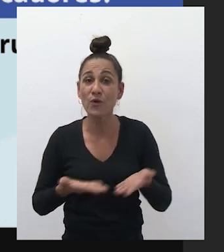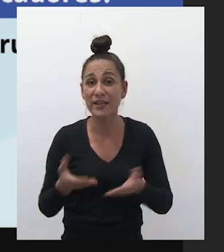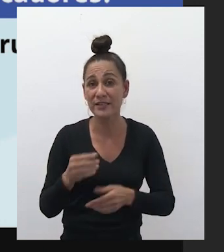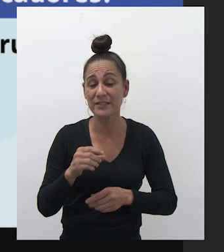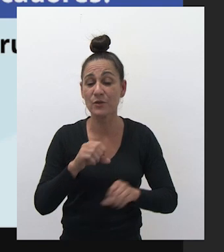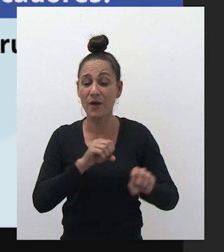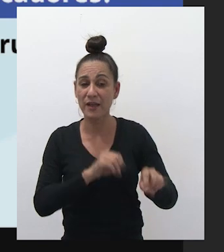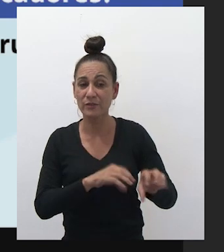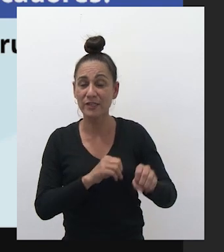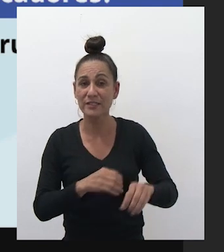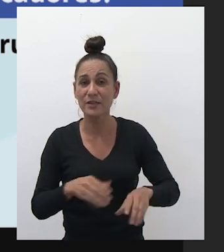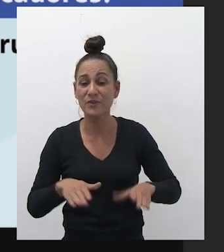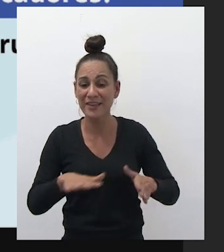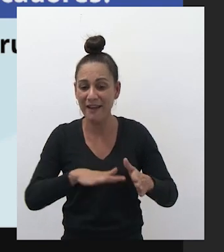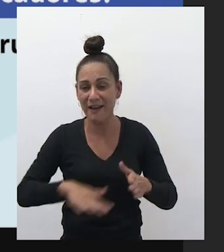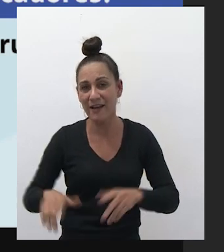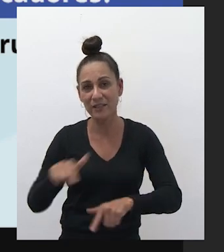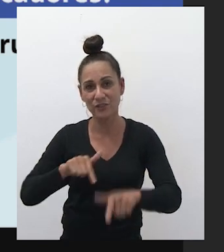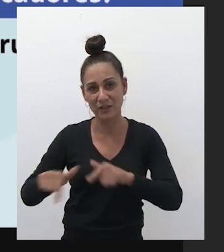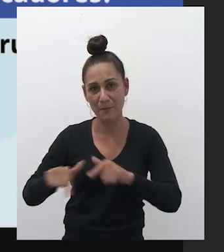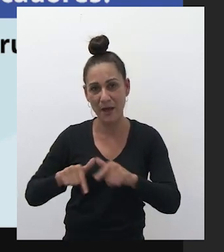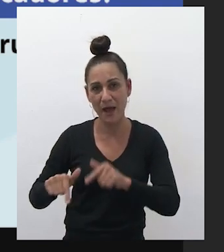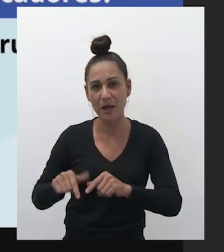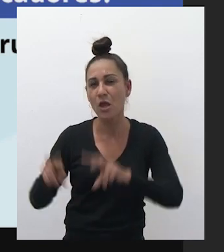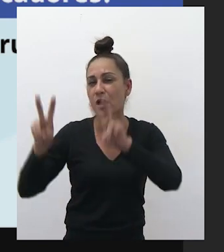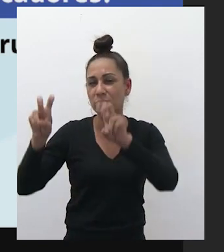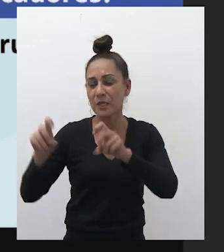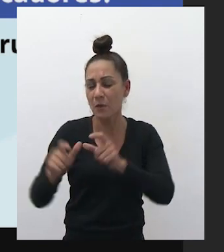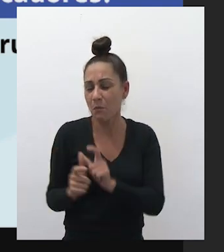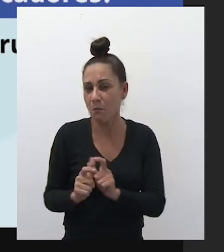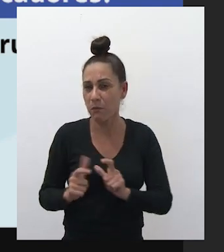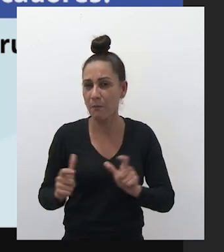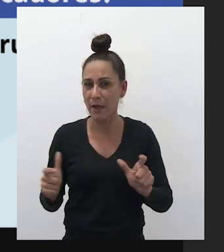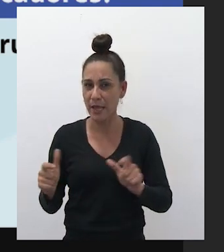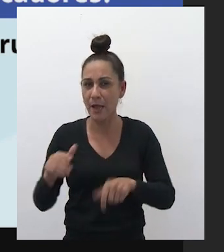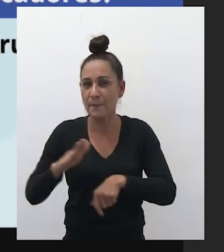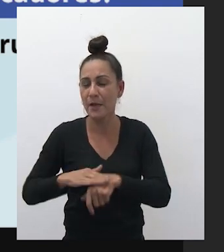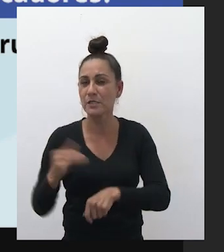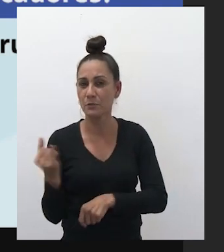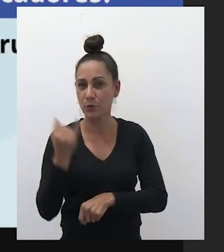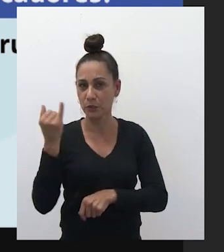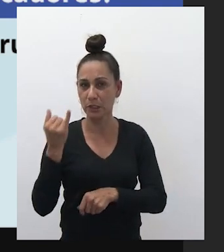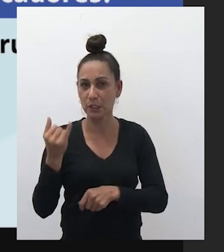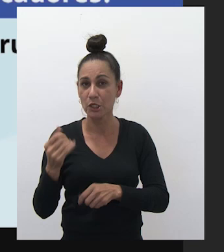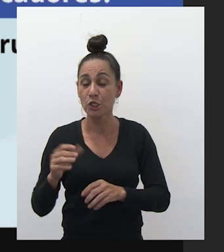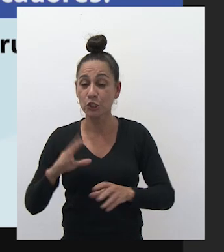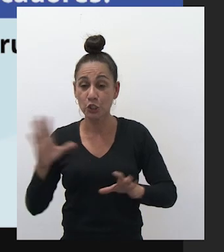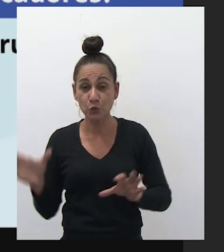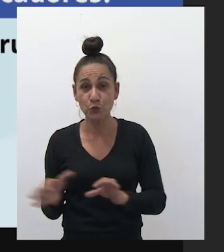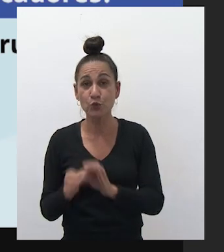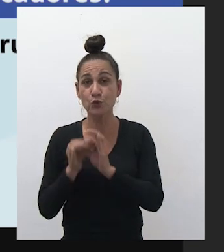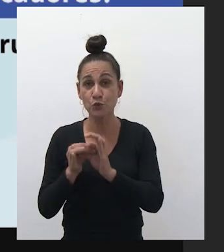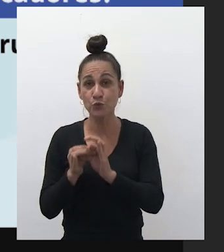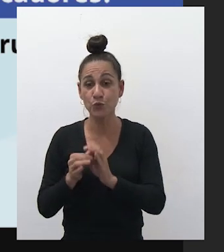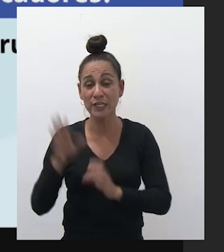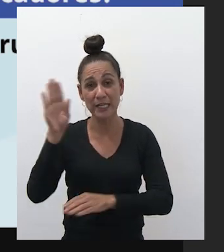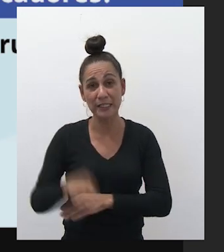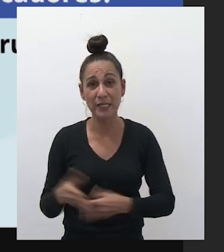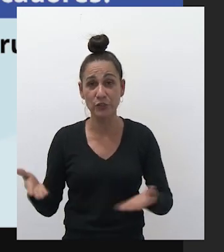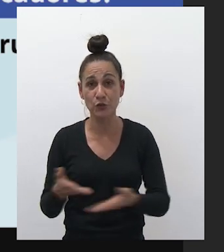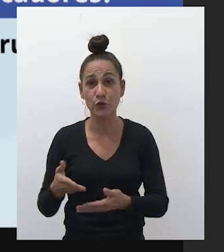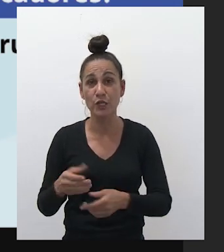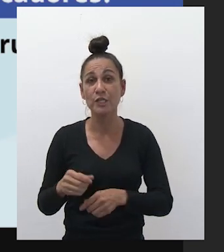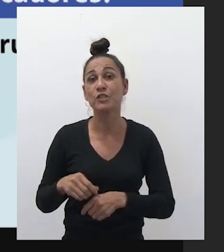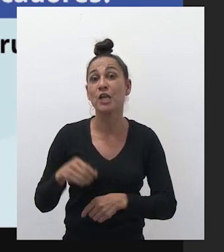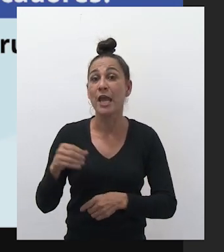área de trabalho aí de vocês, é o tema maior que nos reúne aqui na tarde de hoje. Segundo o IBGE,